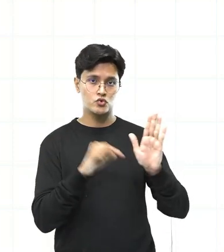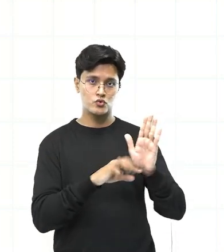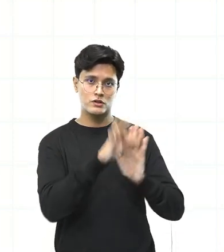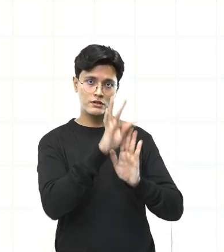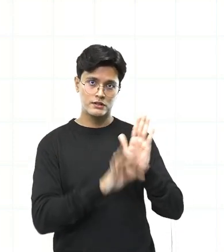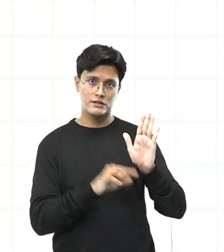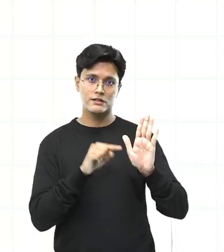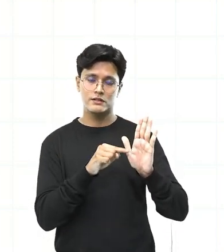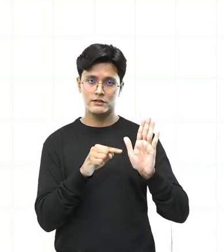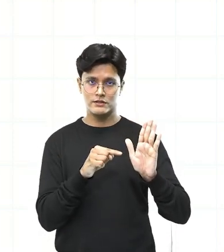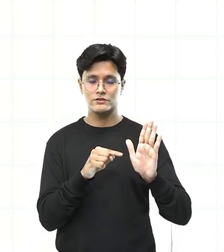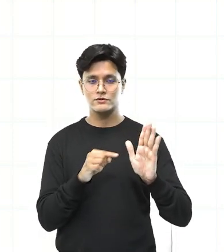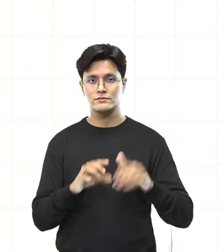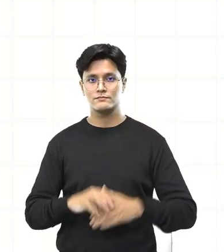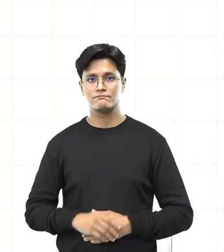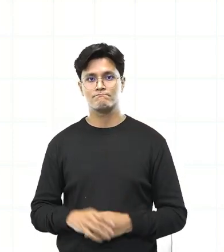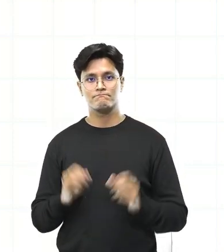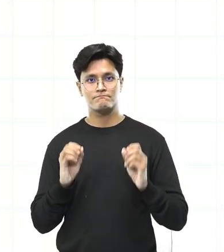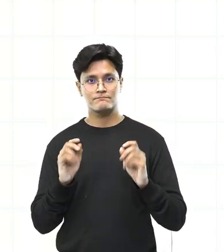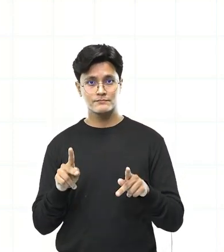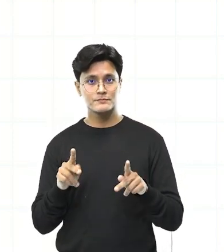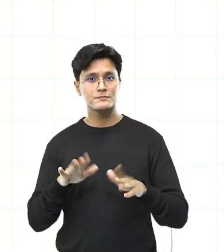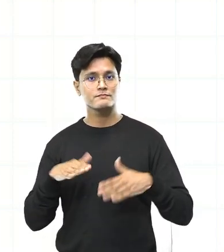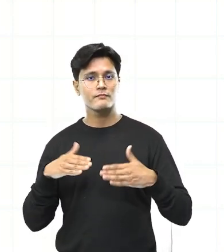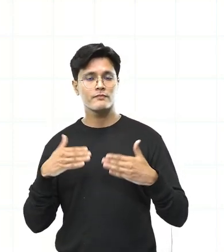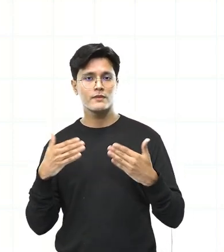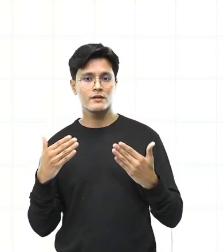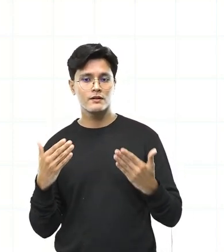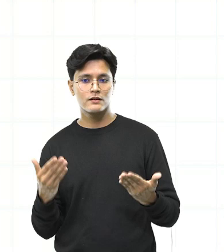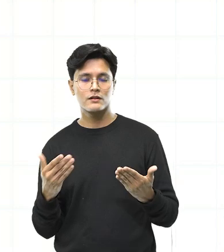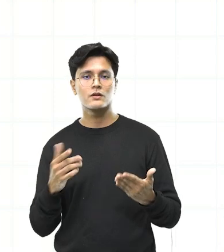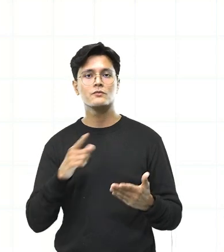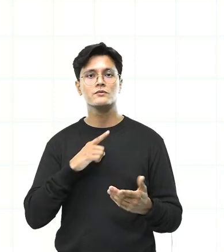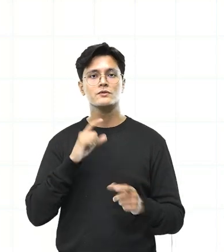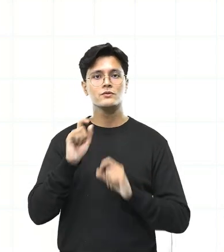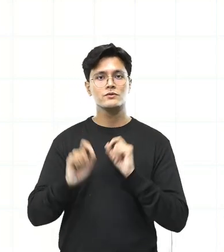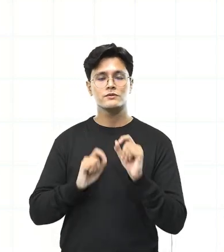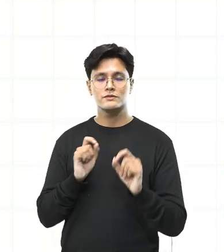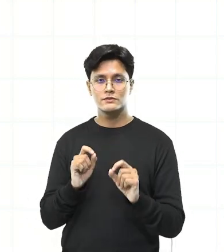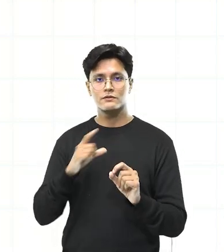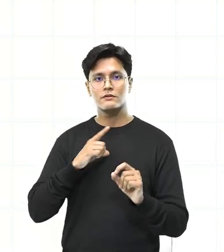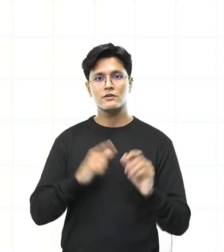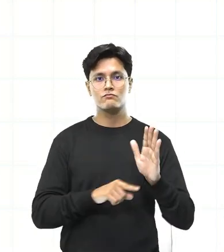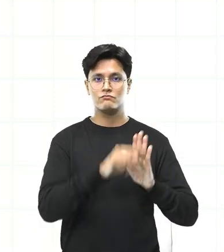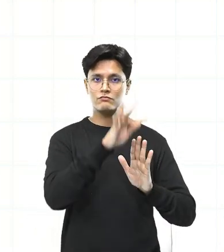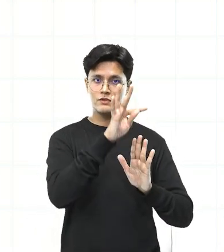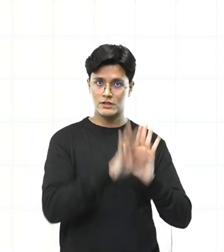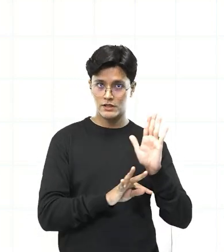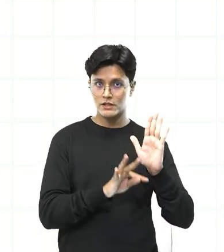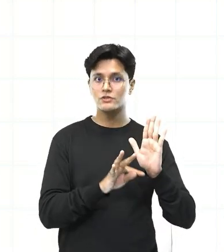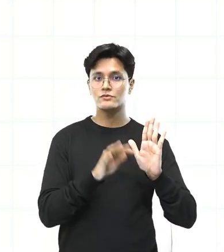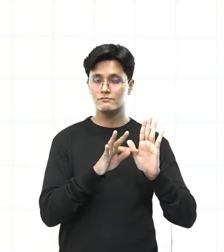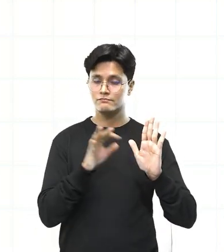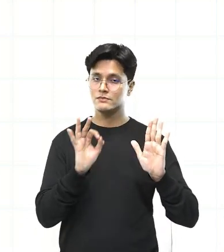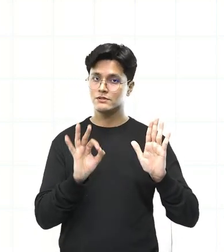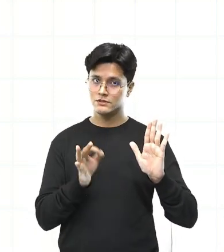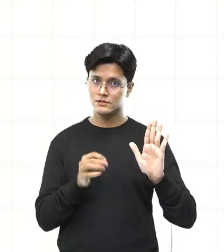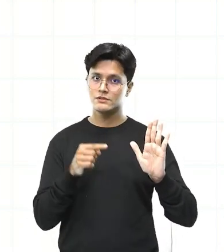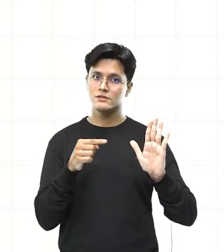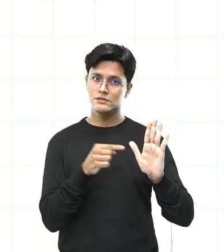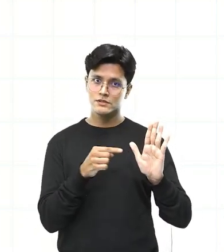encontra no estado de São Paulo, ok? Então nós temos aí um texto, esse texto foi